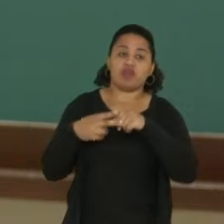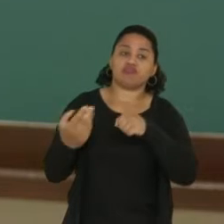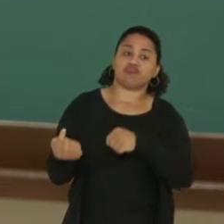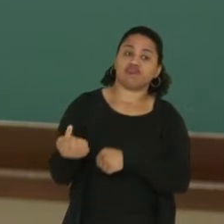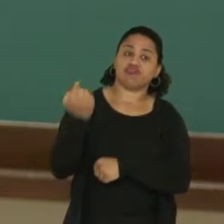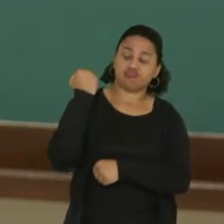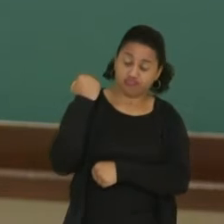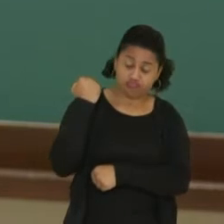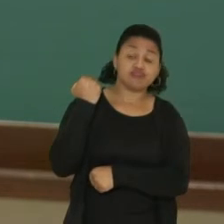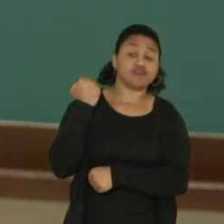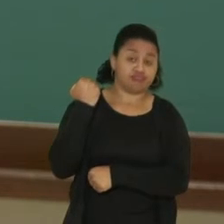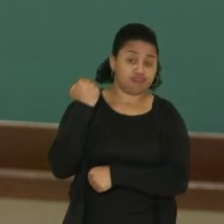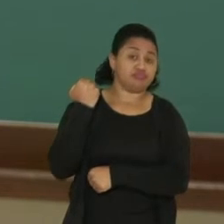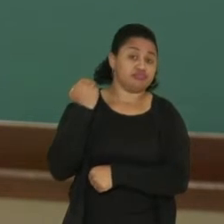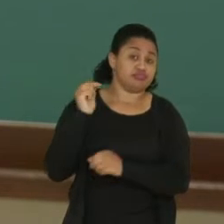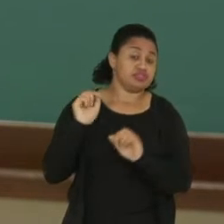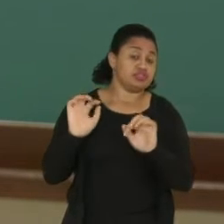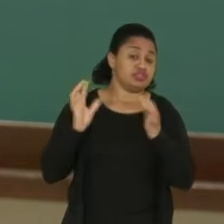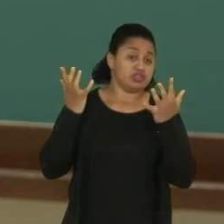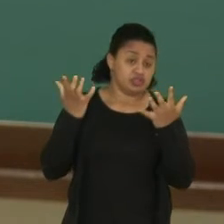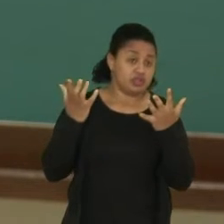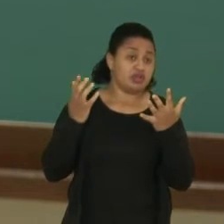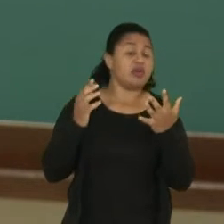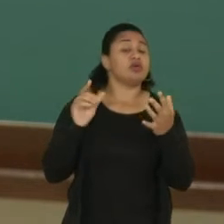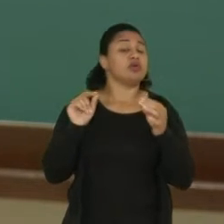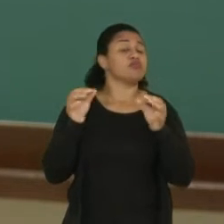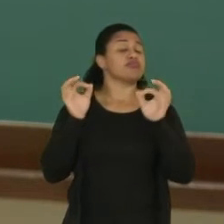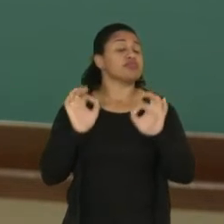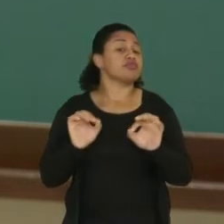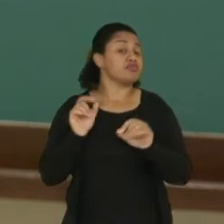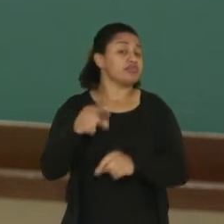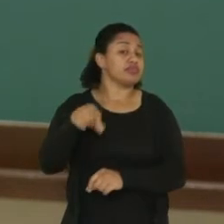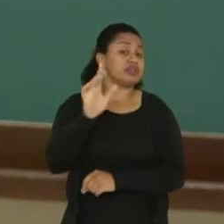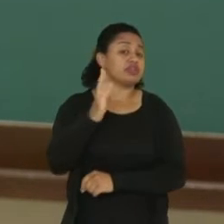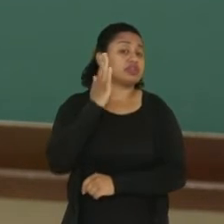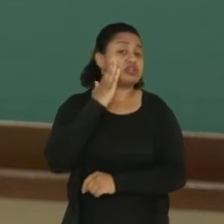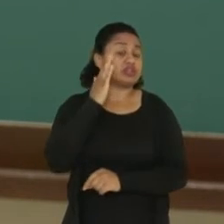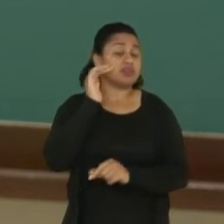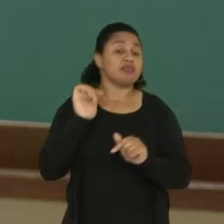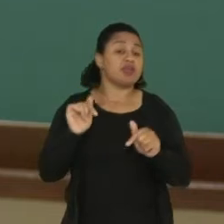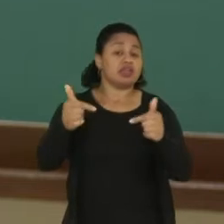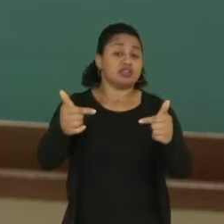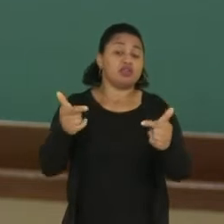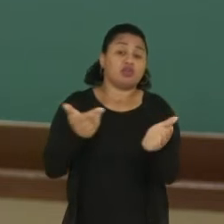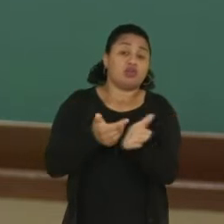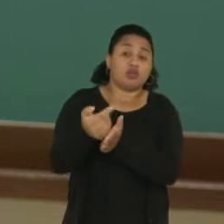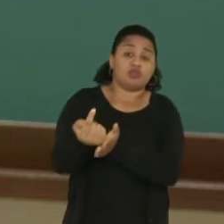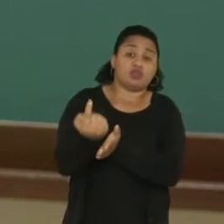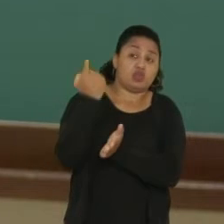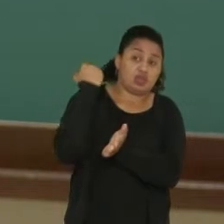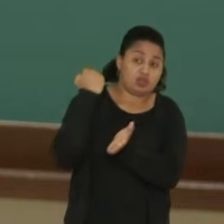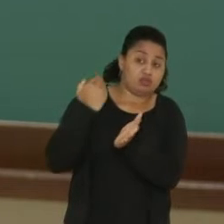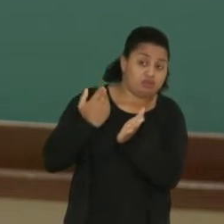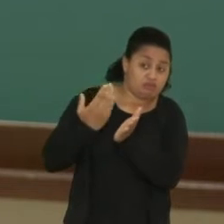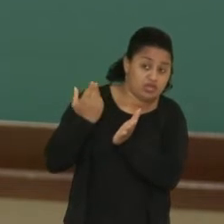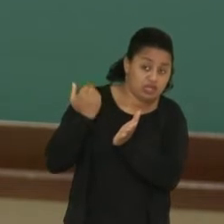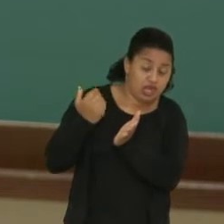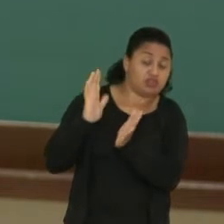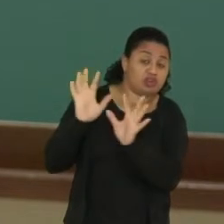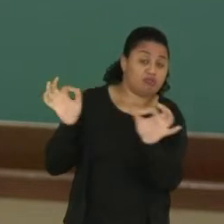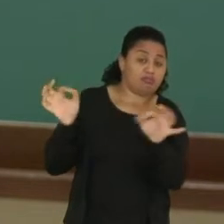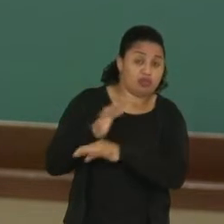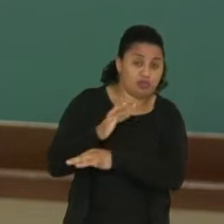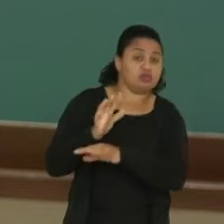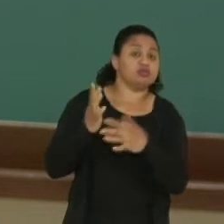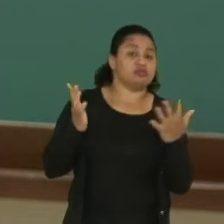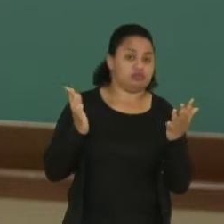perfeito e imperfeito. Pretérito perfeito, você sabe. É uma ação que começou no passado e terminou no passado.